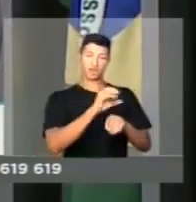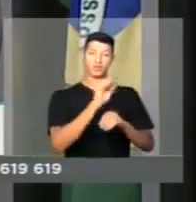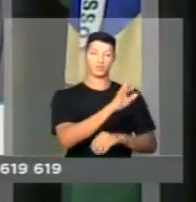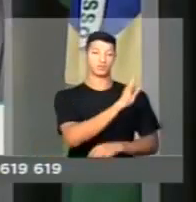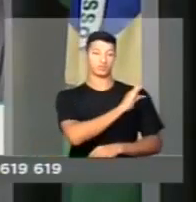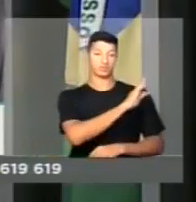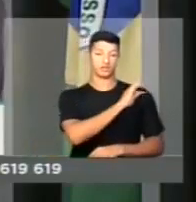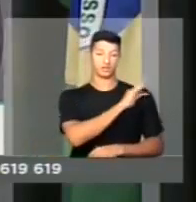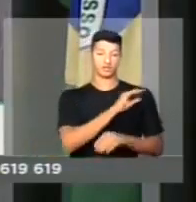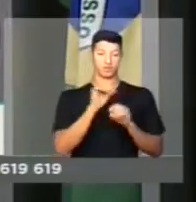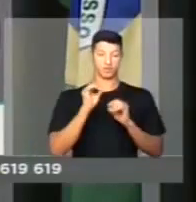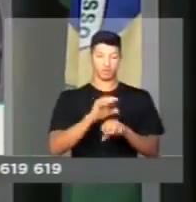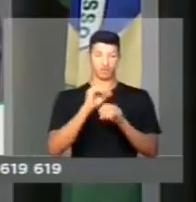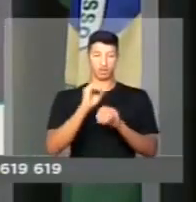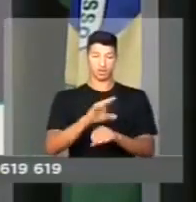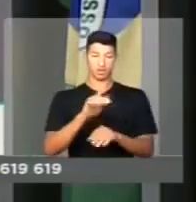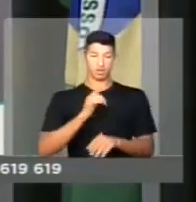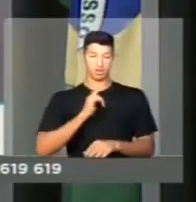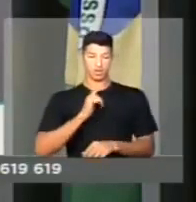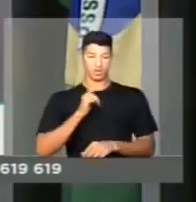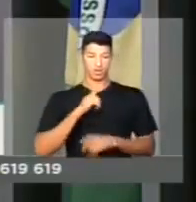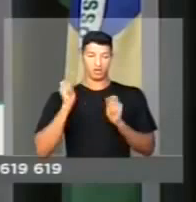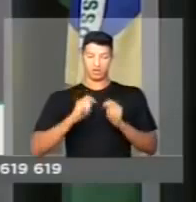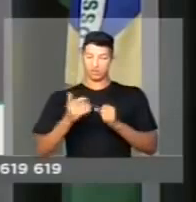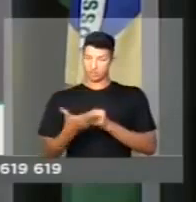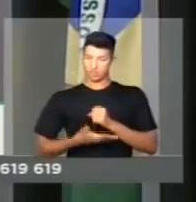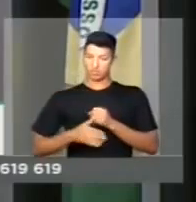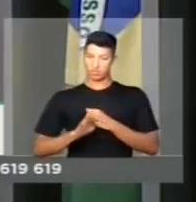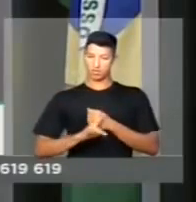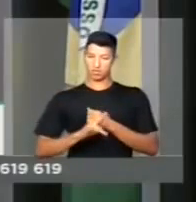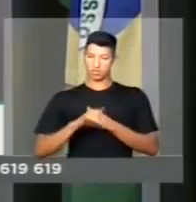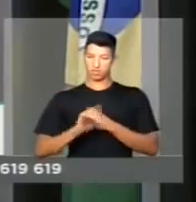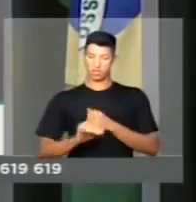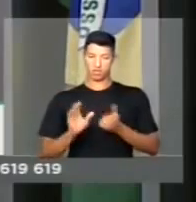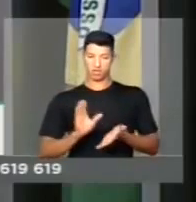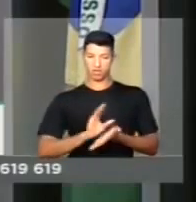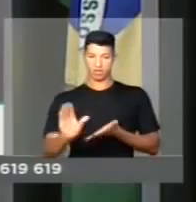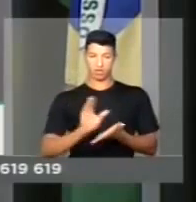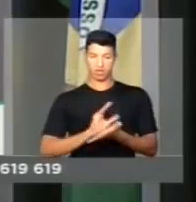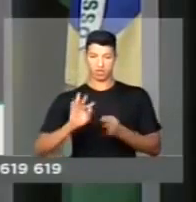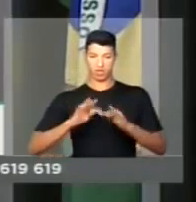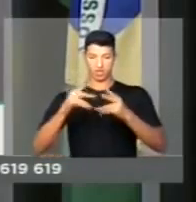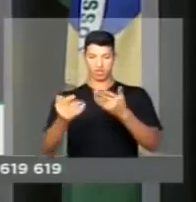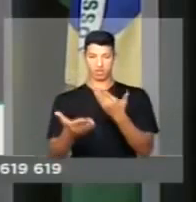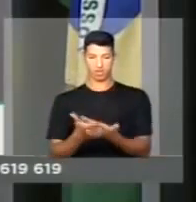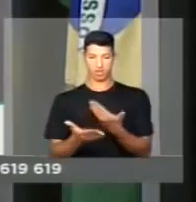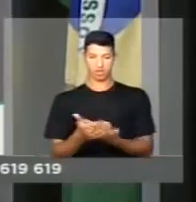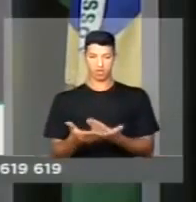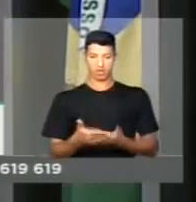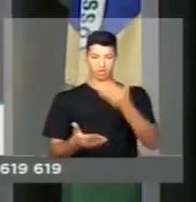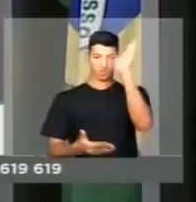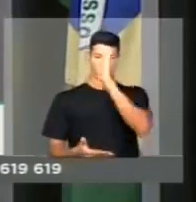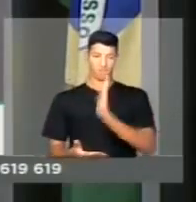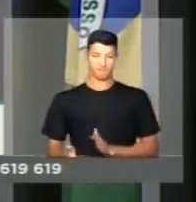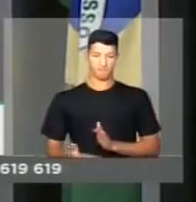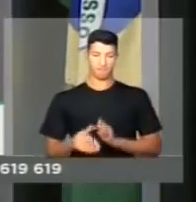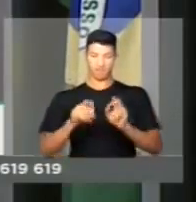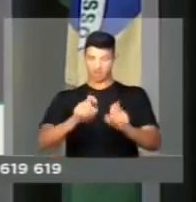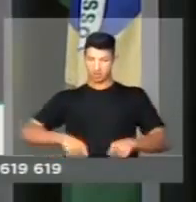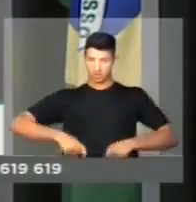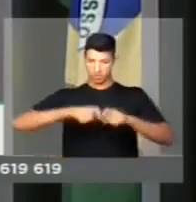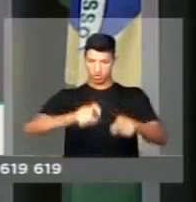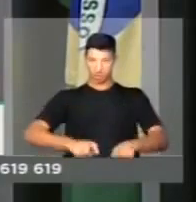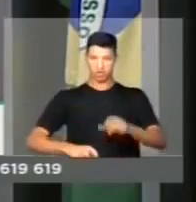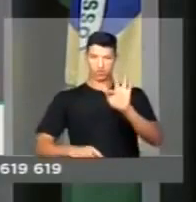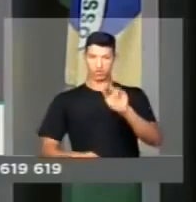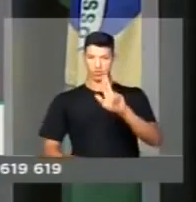técnico. Na educação, temos que ter um fundo nacional para financiar todos os estudantes do Brasil. Na agricultura,